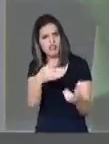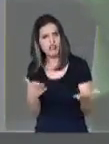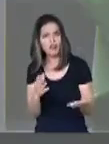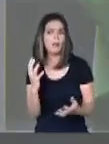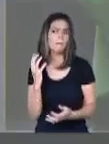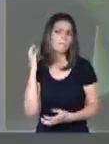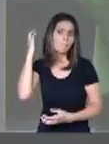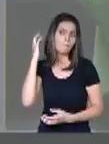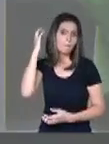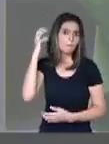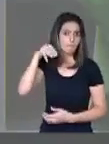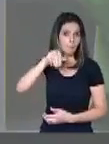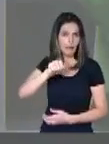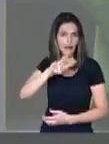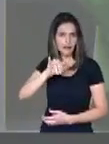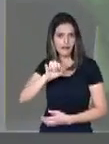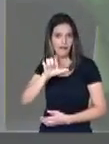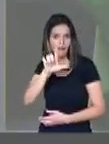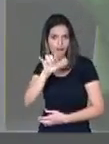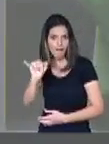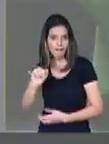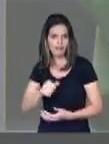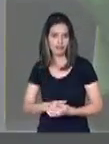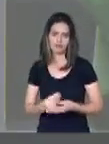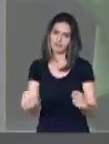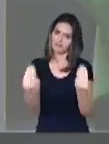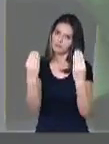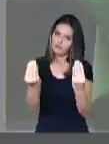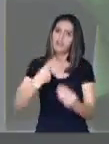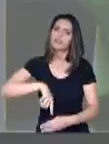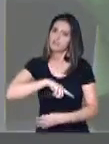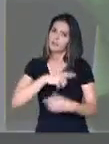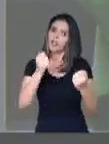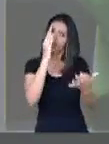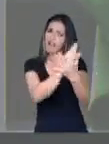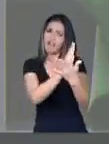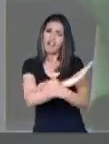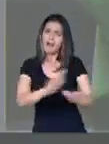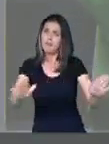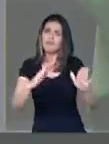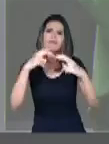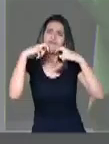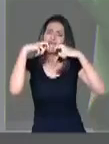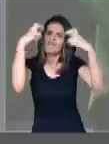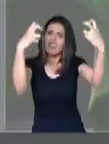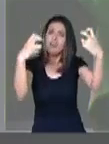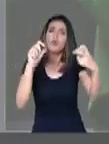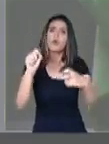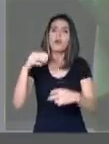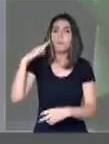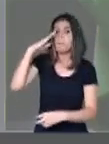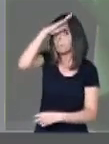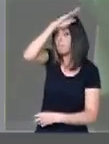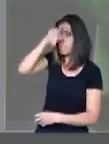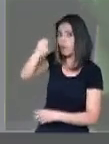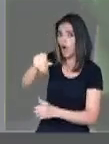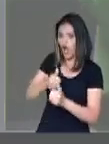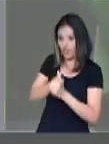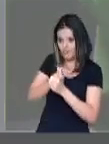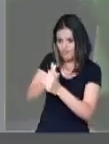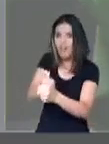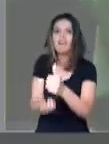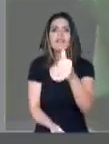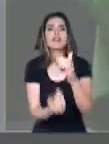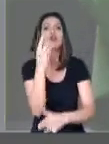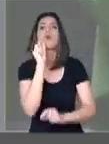reconhecer e garantir que se acabe com essa prática vergonhosa que o bolsonarismo tem